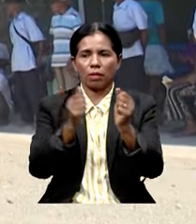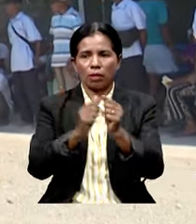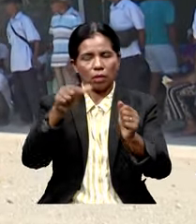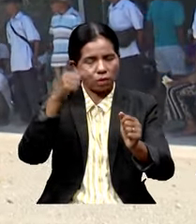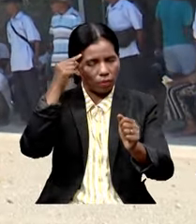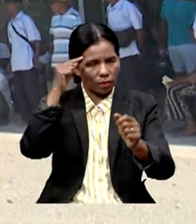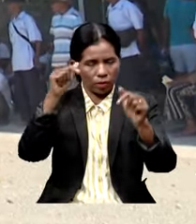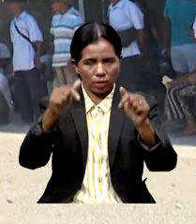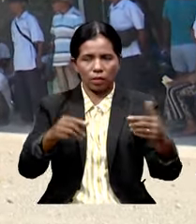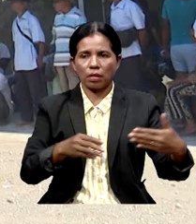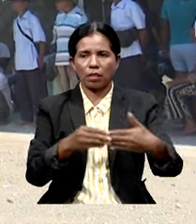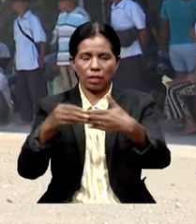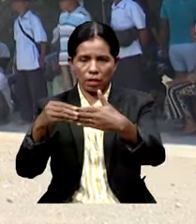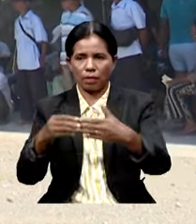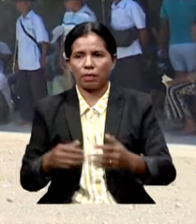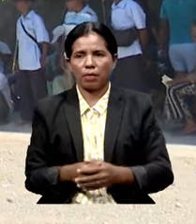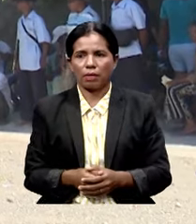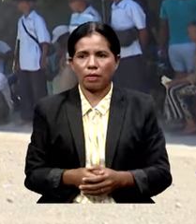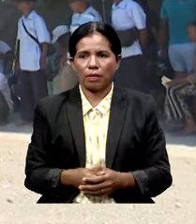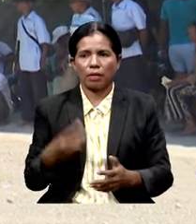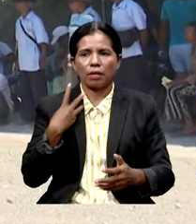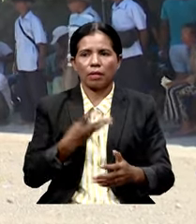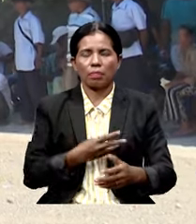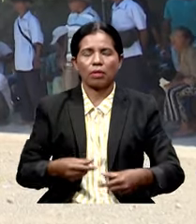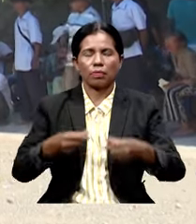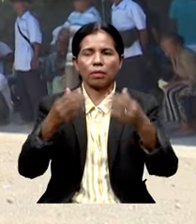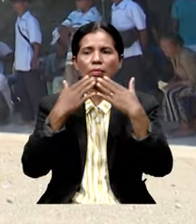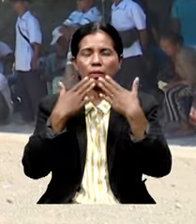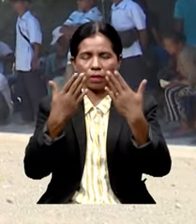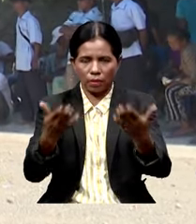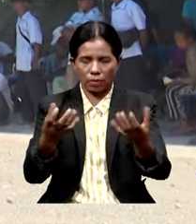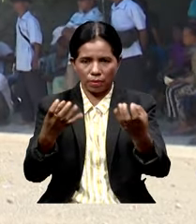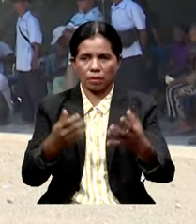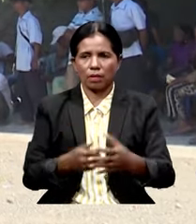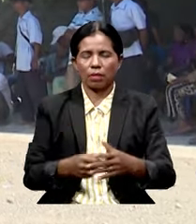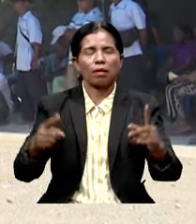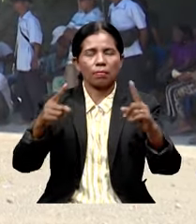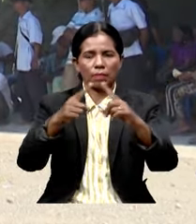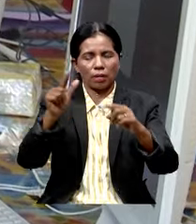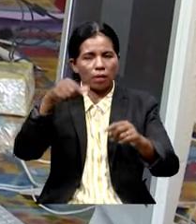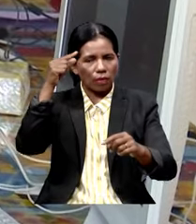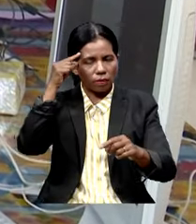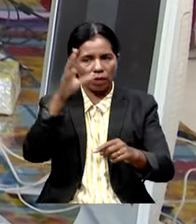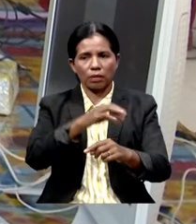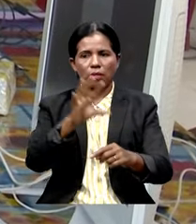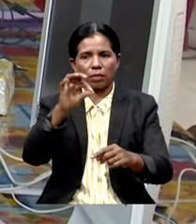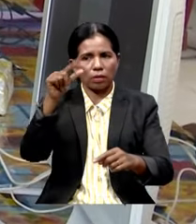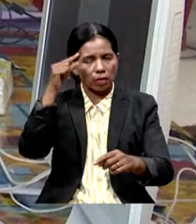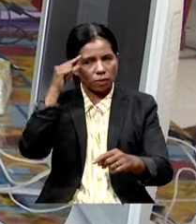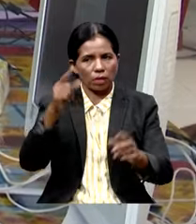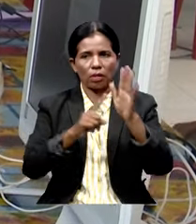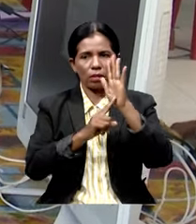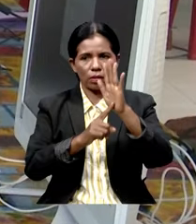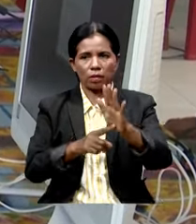governo ida neninha ukum ah nunenunen a mim foi obrigado barak para o governo no governo maka força ibu